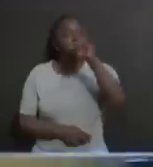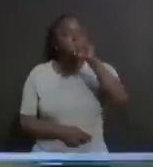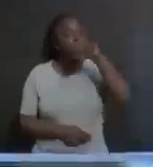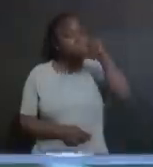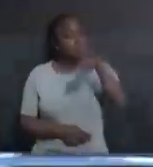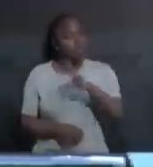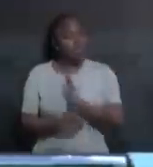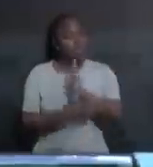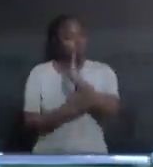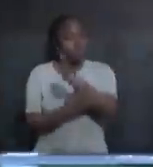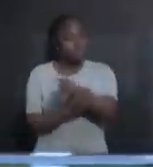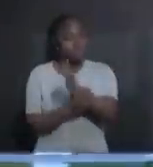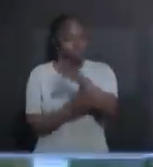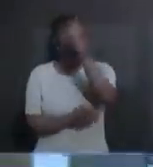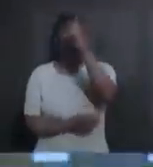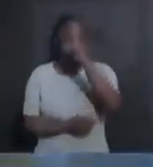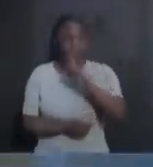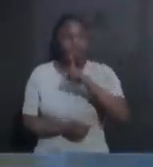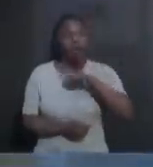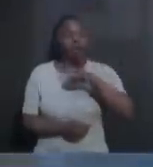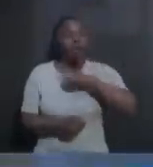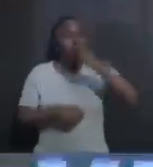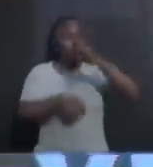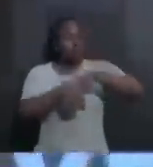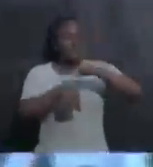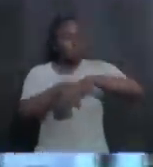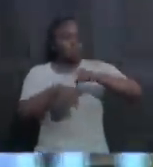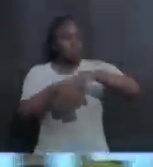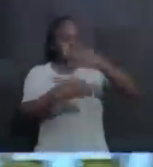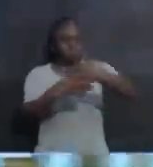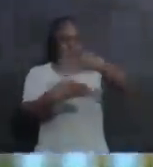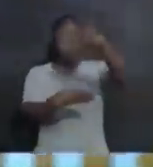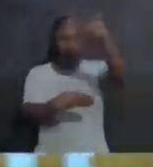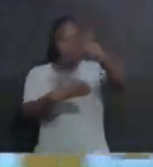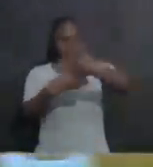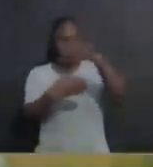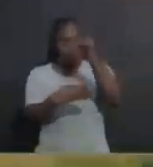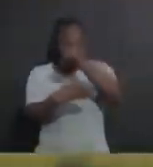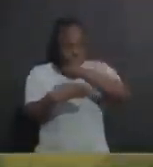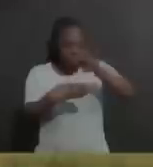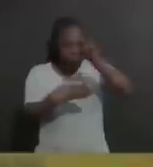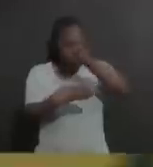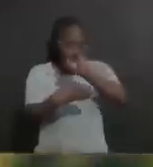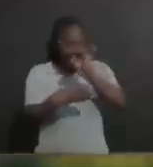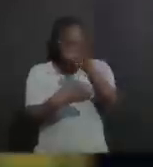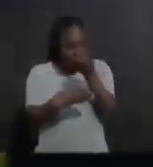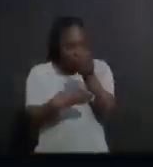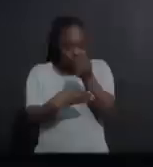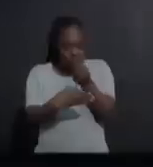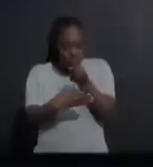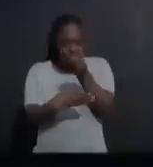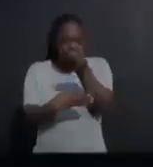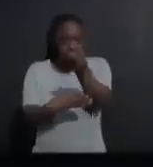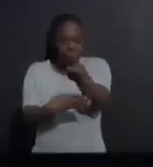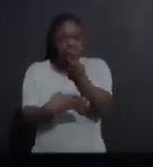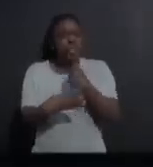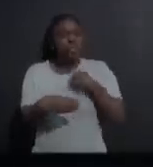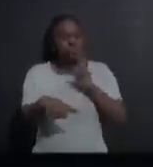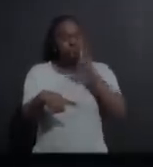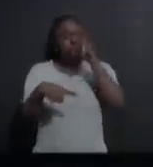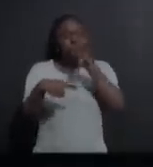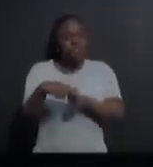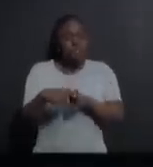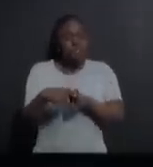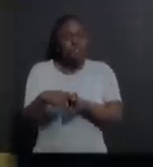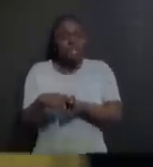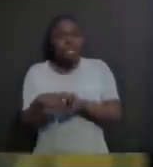daqueles e tem um vidro que separa só com um buraquinho assim para você passar o dinheiro. Eu estou sentado lá, quando eu olhei para o homem, uma